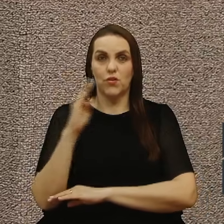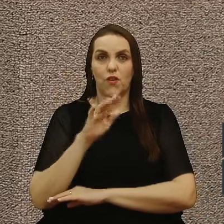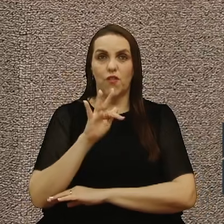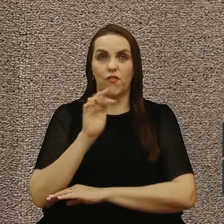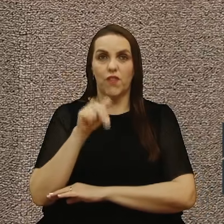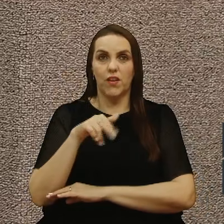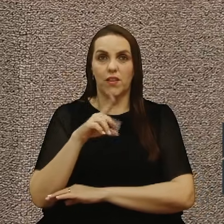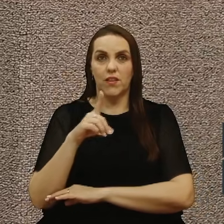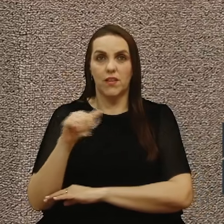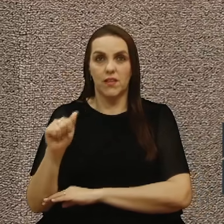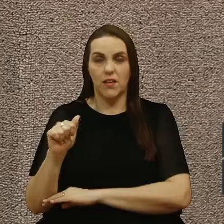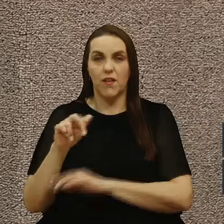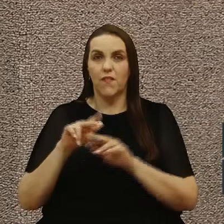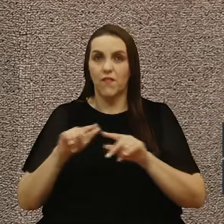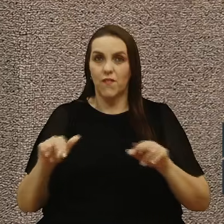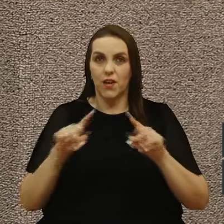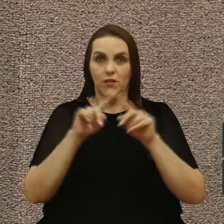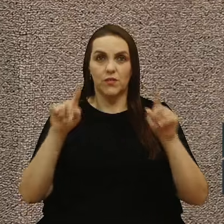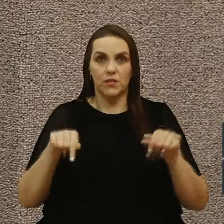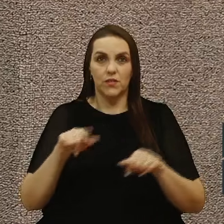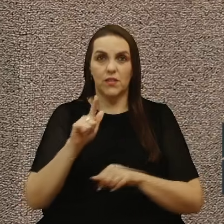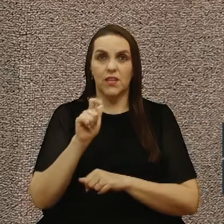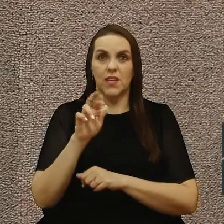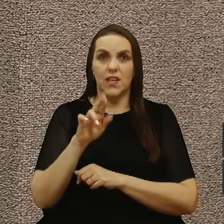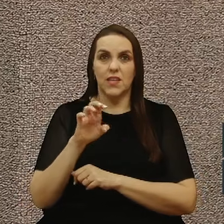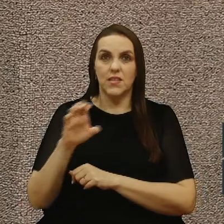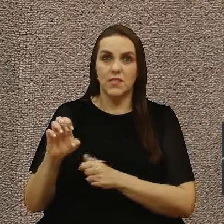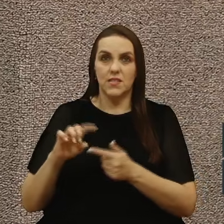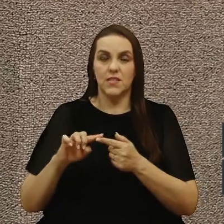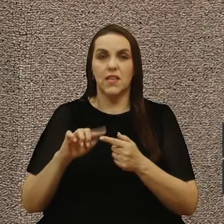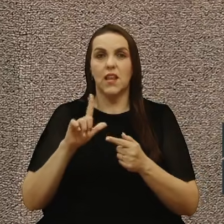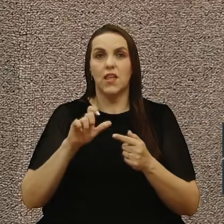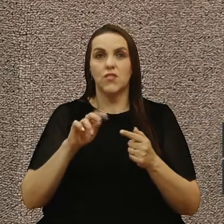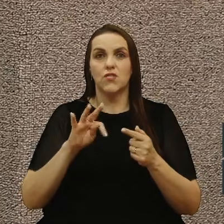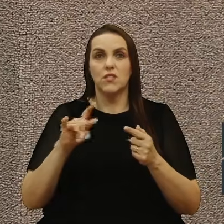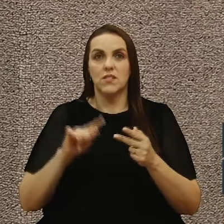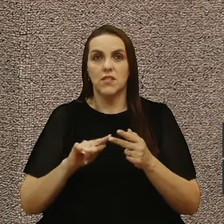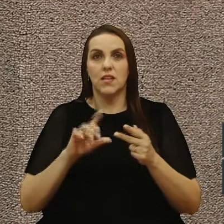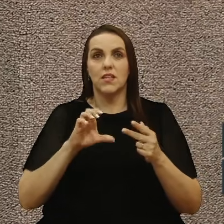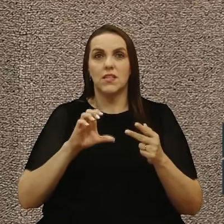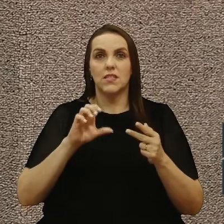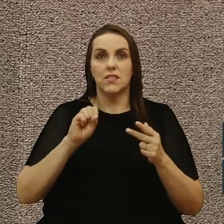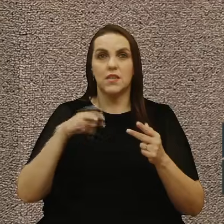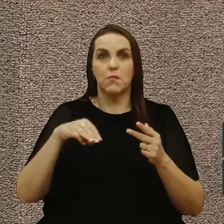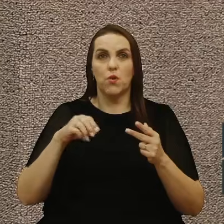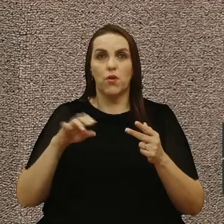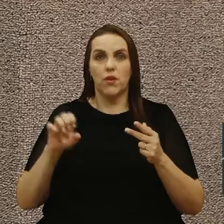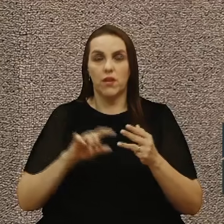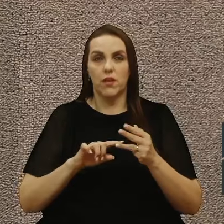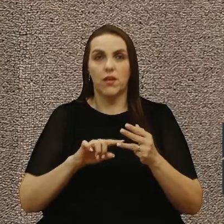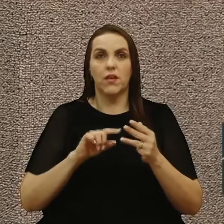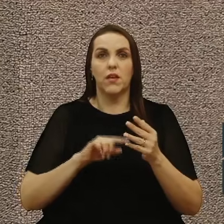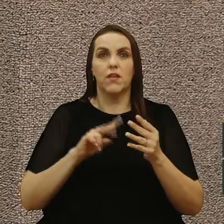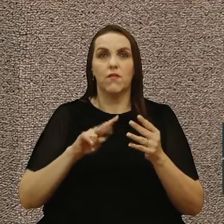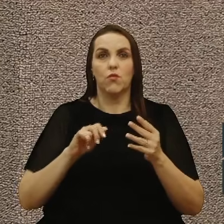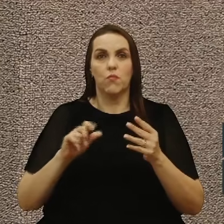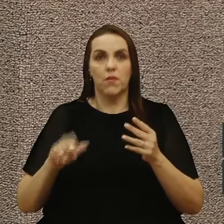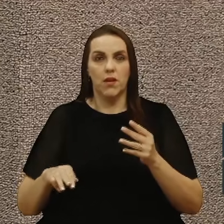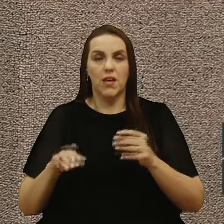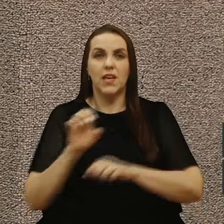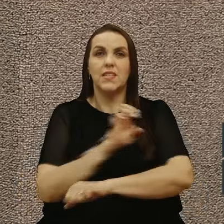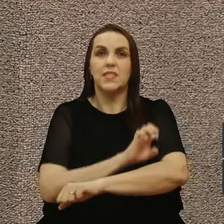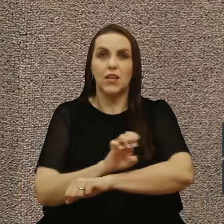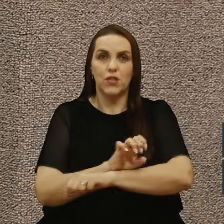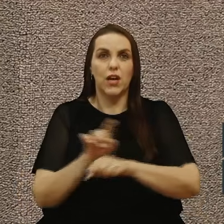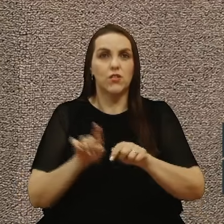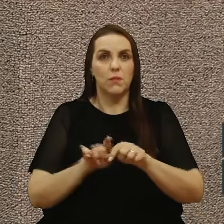diversos servidores, a Grace, a Letícia, a Simone, a Vânia, o Gilmar, os estagiários, a Ana Carolina, a Emily, o Yuri, o